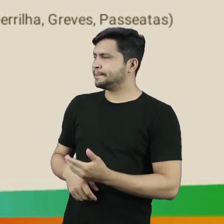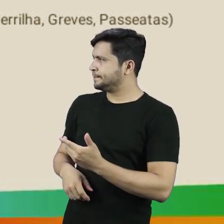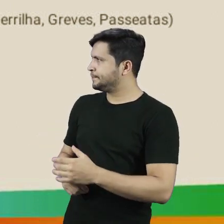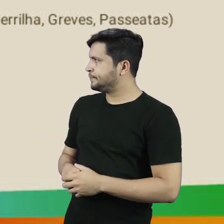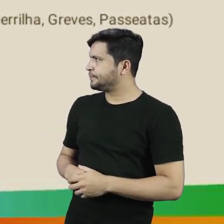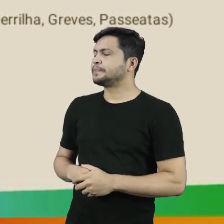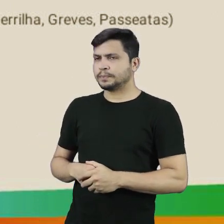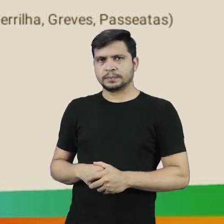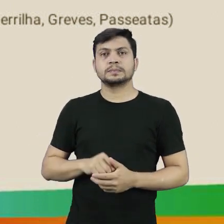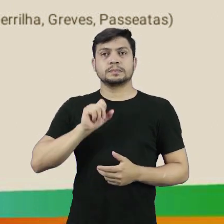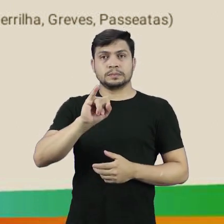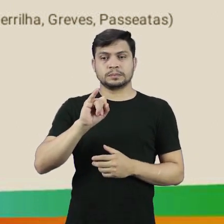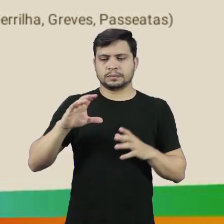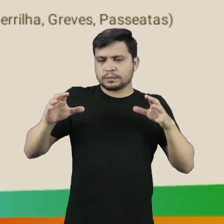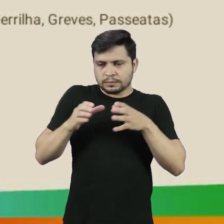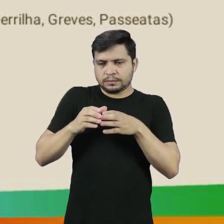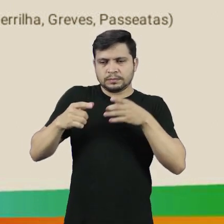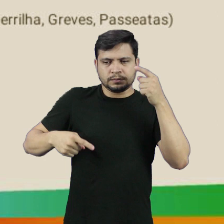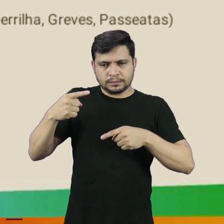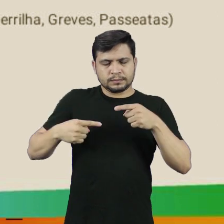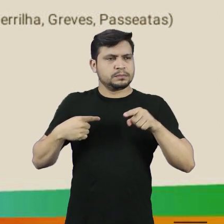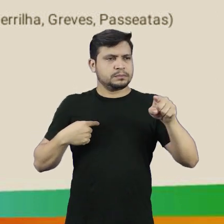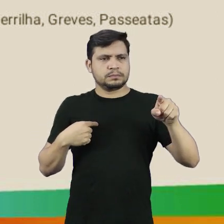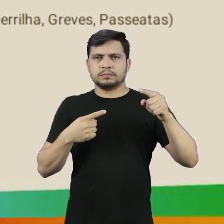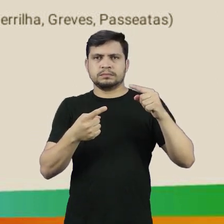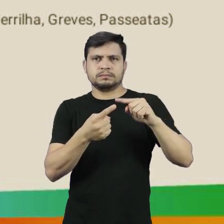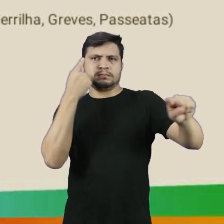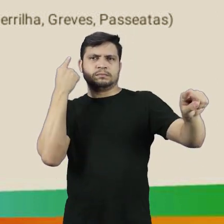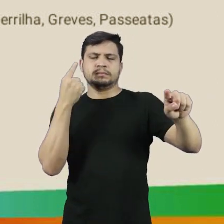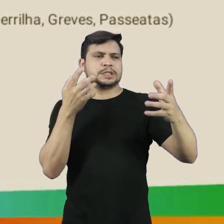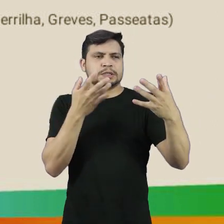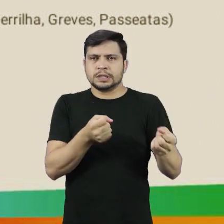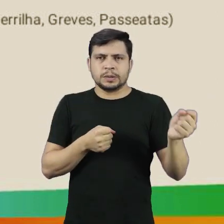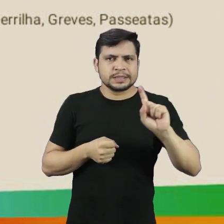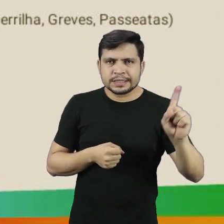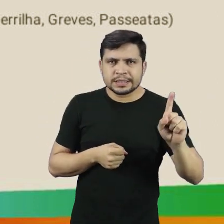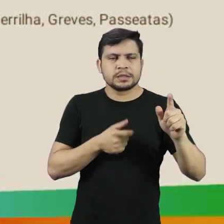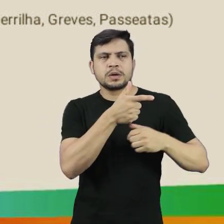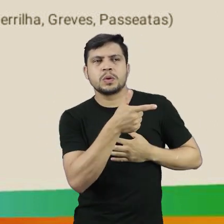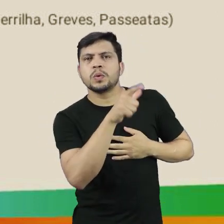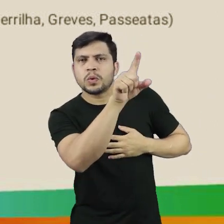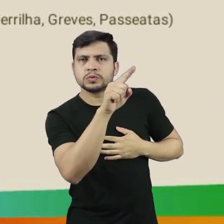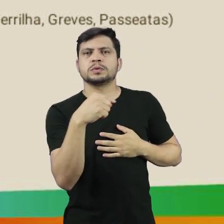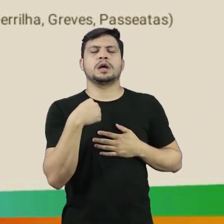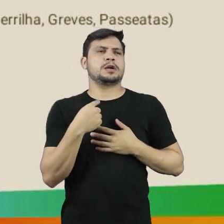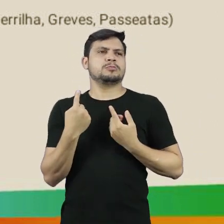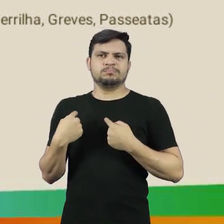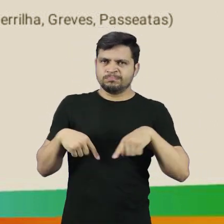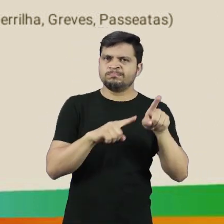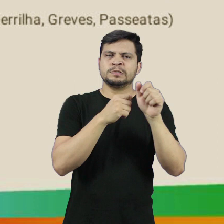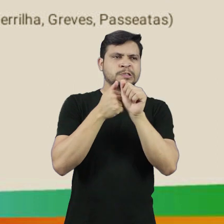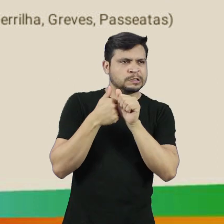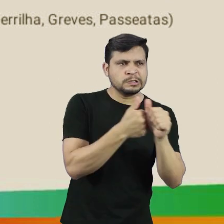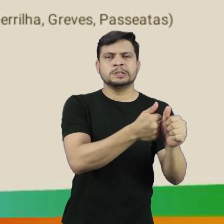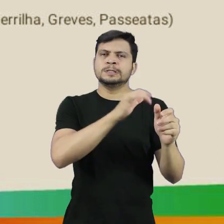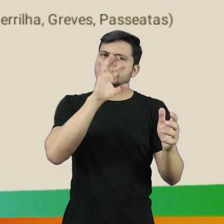aos opositores, visto como terrorista, e aí de novo a gente dialoga com a Guerra Fria, colocado sempre naquele ponto do